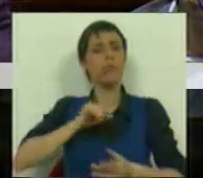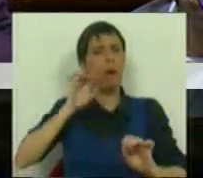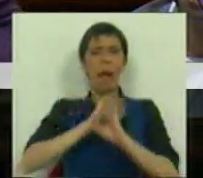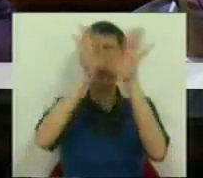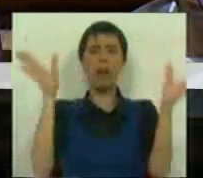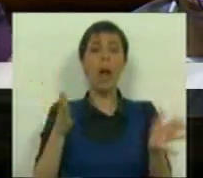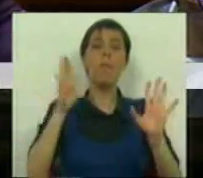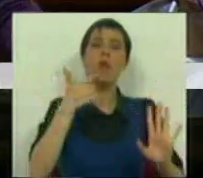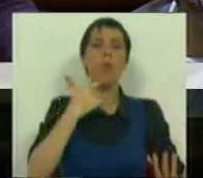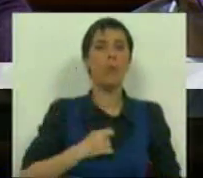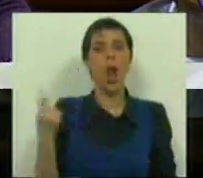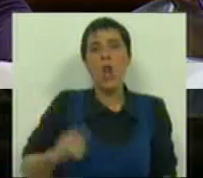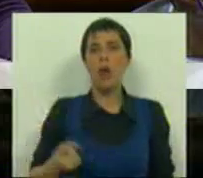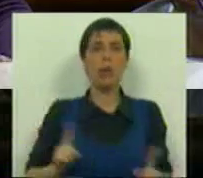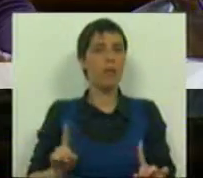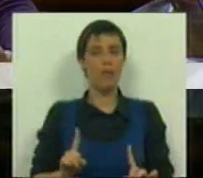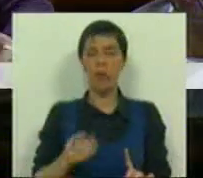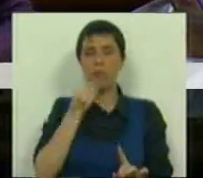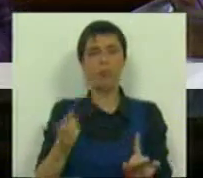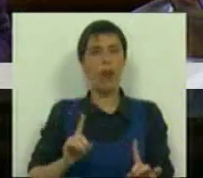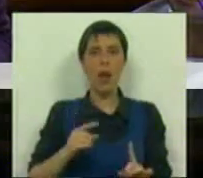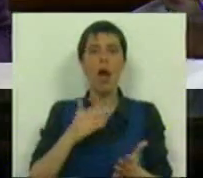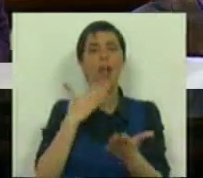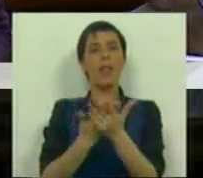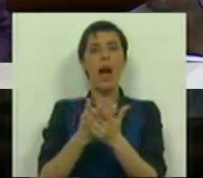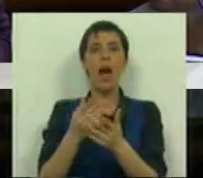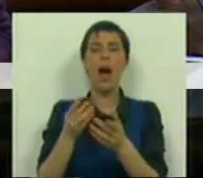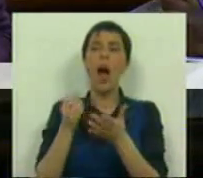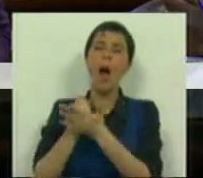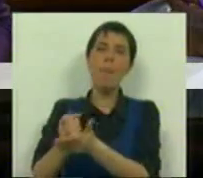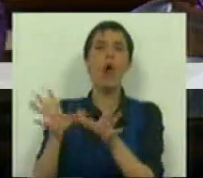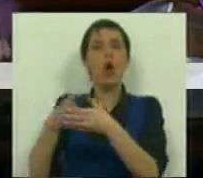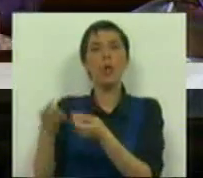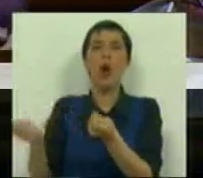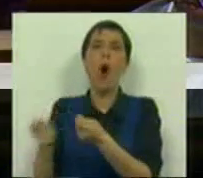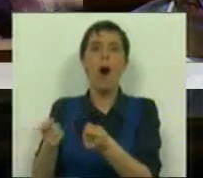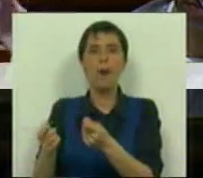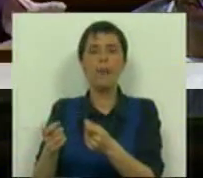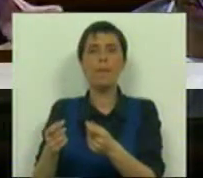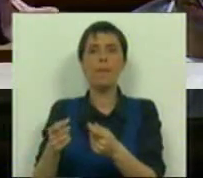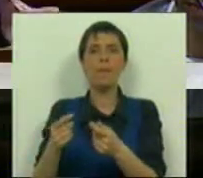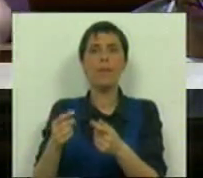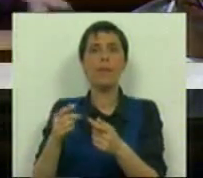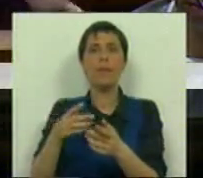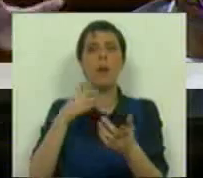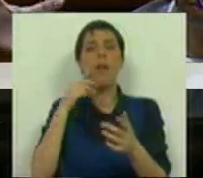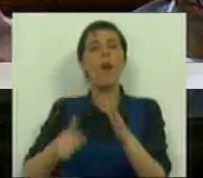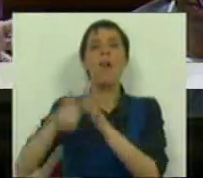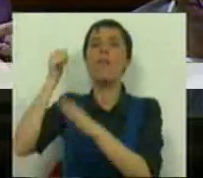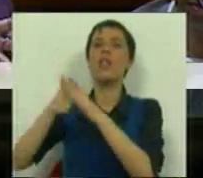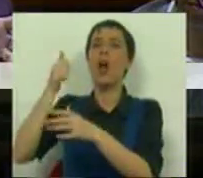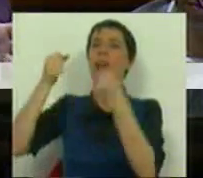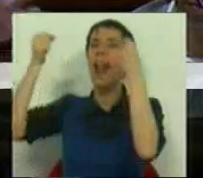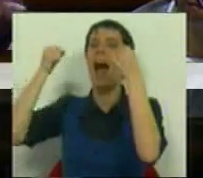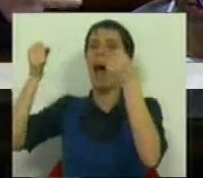não podemos e não devemos, do nosso ponto de vista, sustentar grupos organizados que vivem muito menos da aclamação das vitórias do